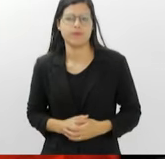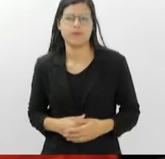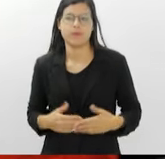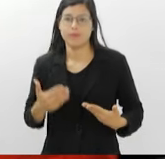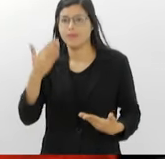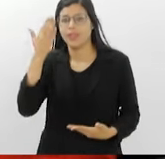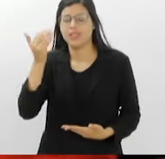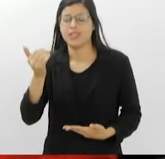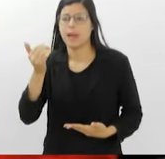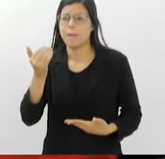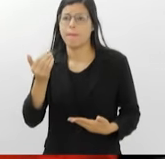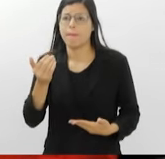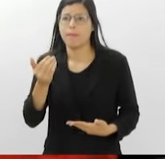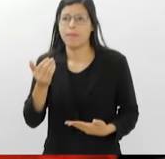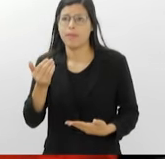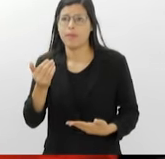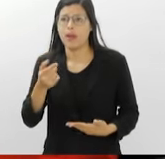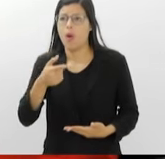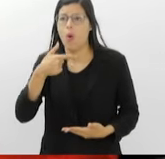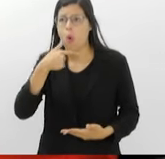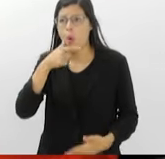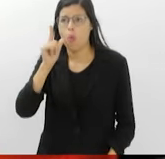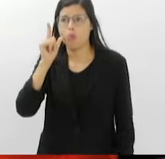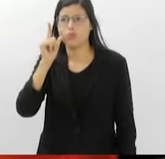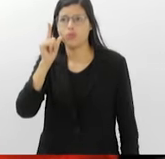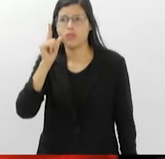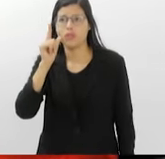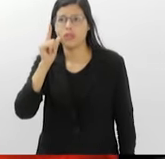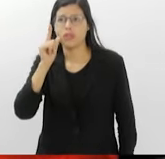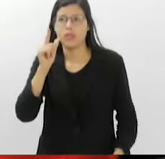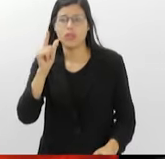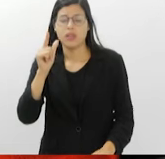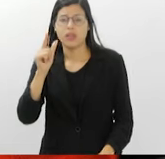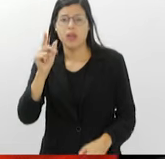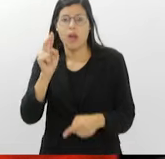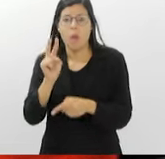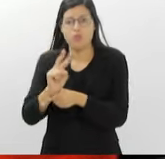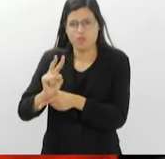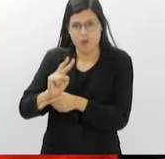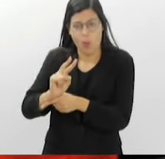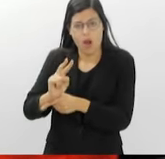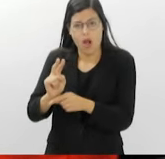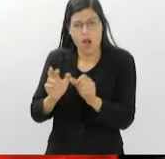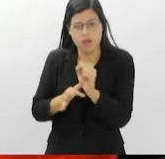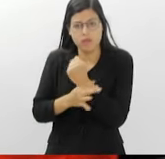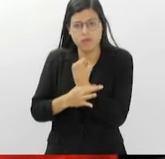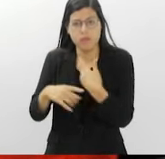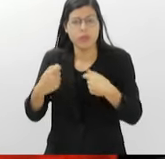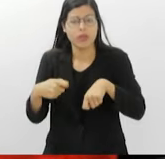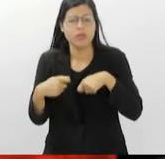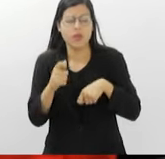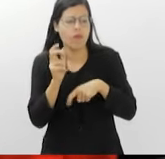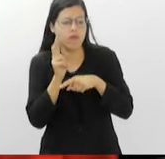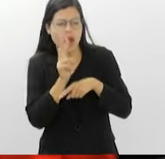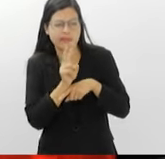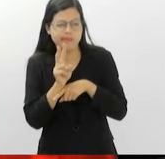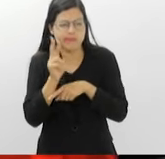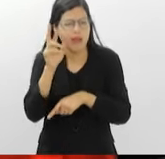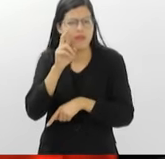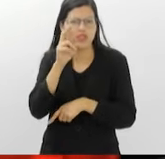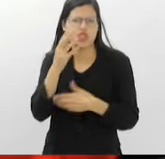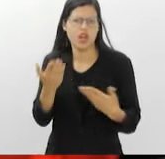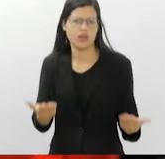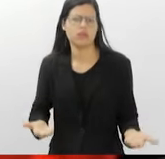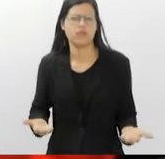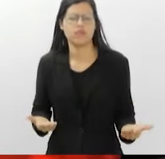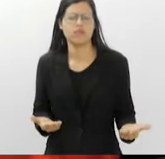Sabe, já está. E até ontem, até os seguranças tiveram que ficar de plantão, senhor presidente. Hoje eu